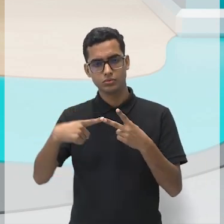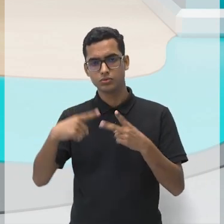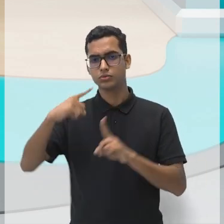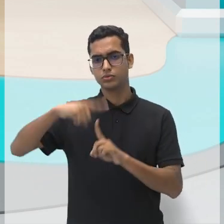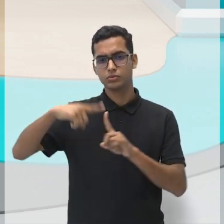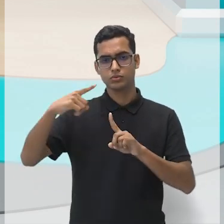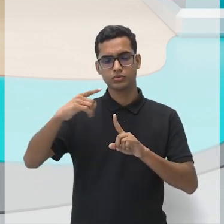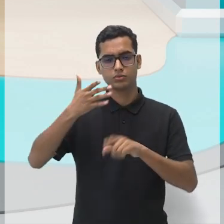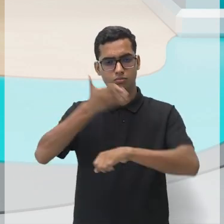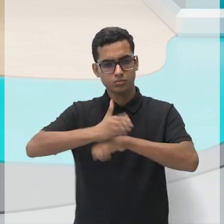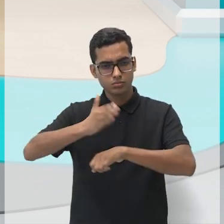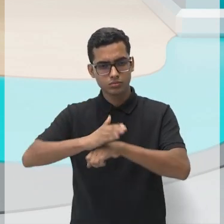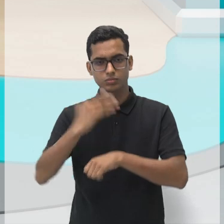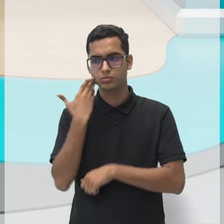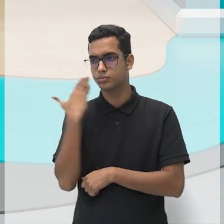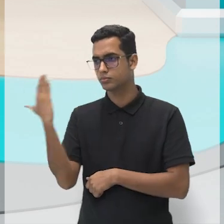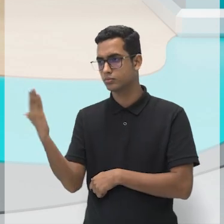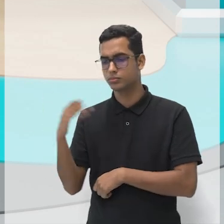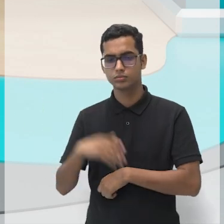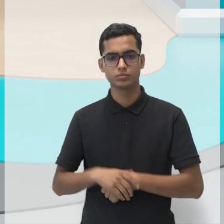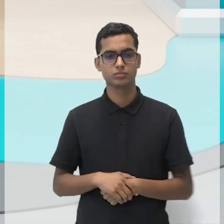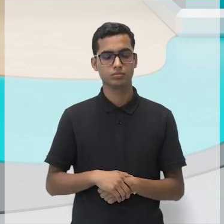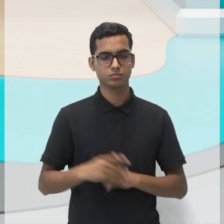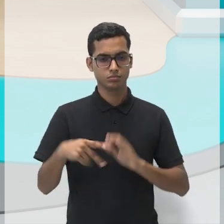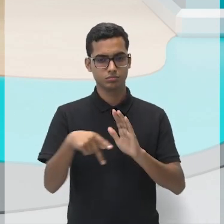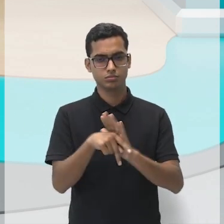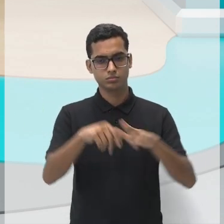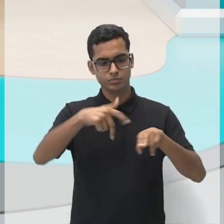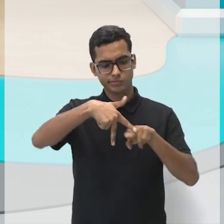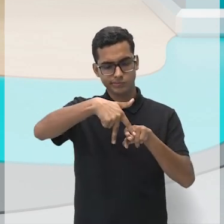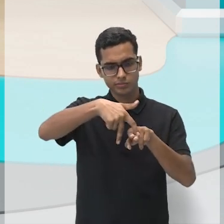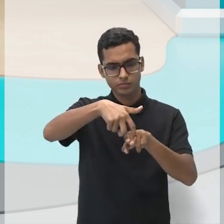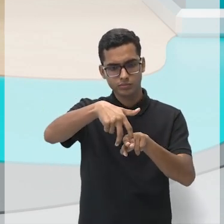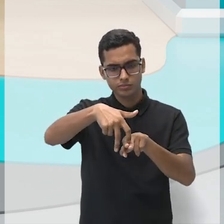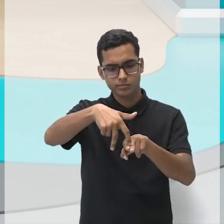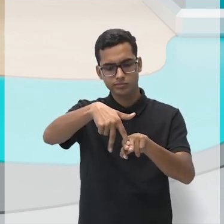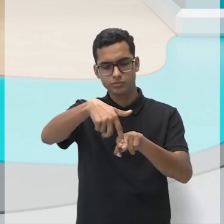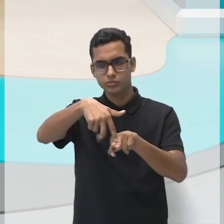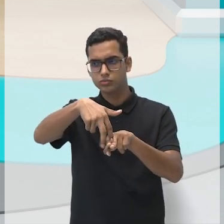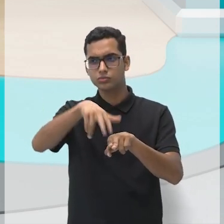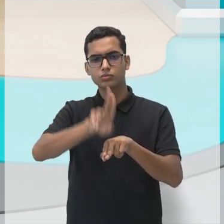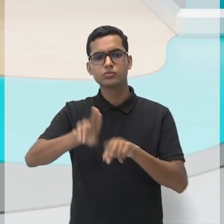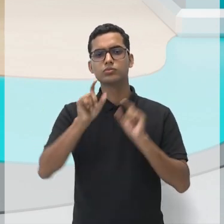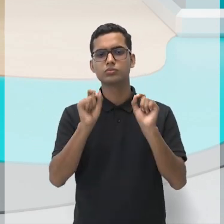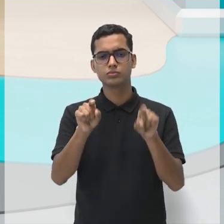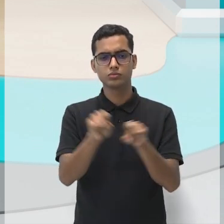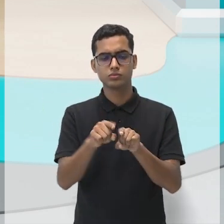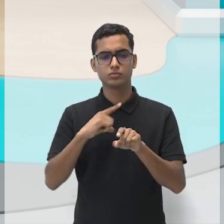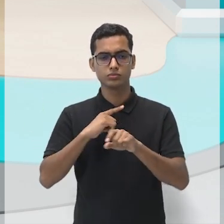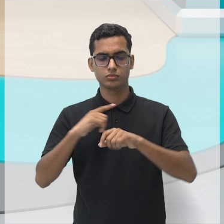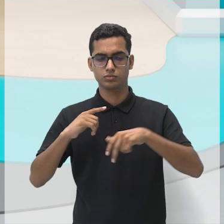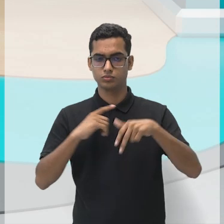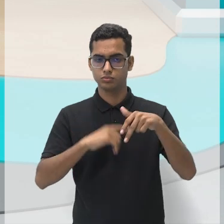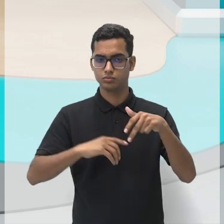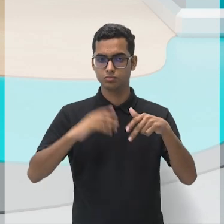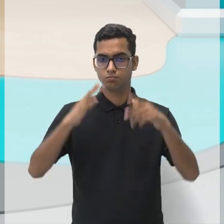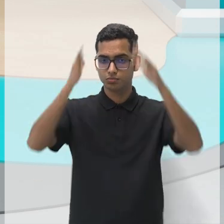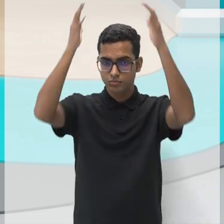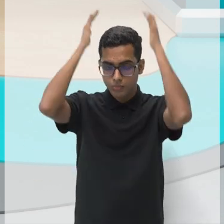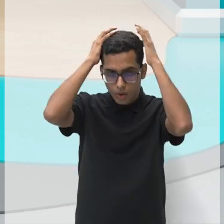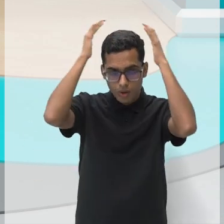práticas corporais de aventura. Aqui nós temos o skate, já observem aí o que a gente tem que usar: